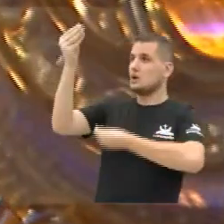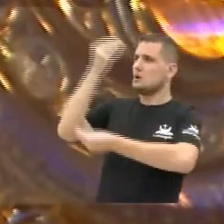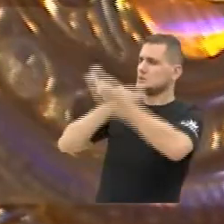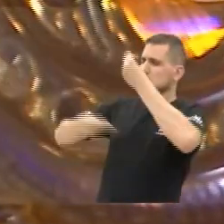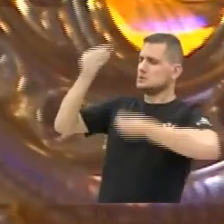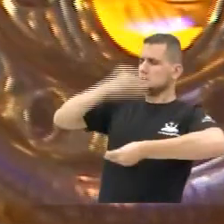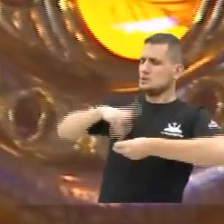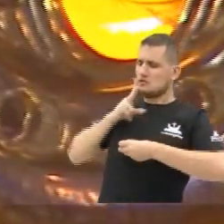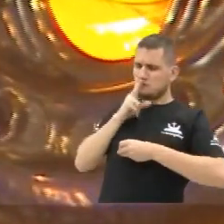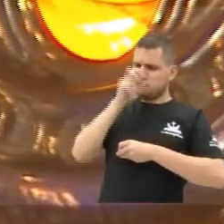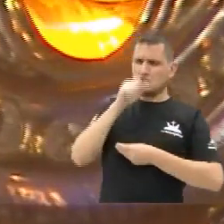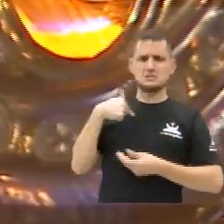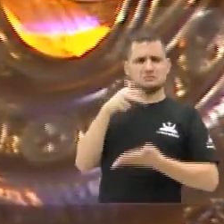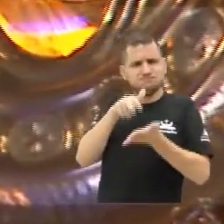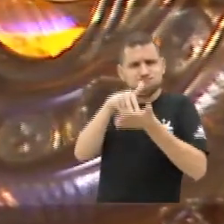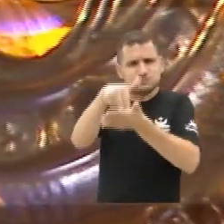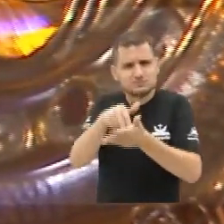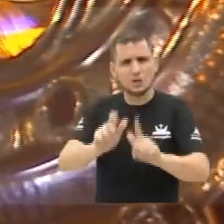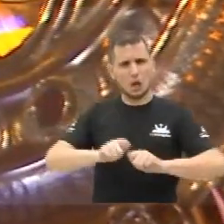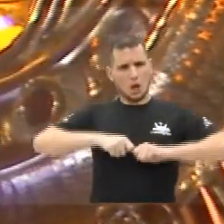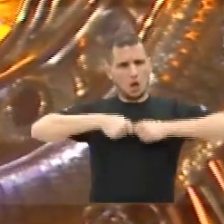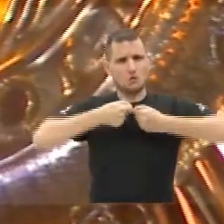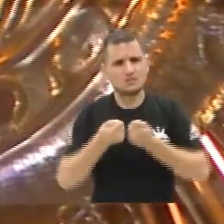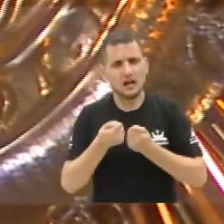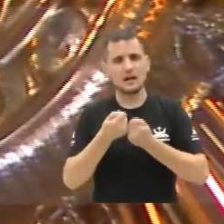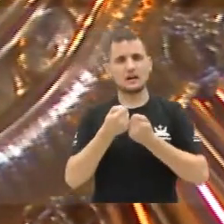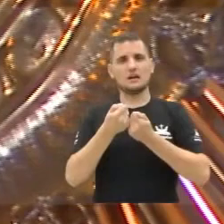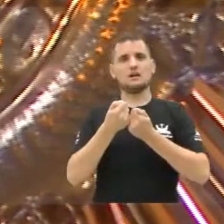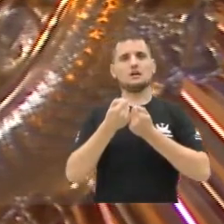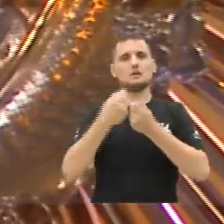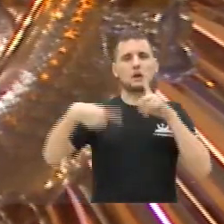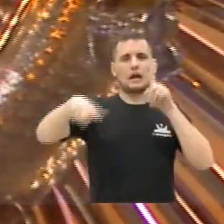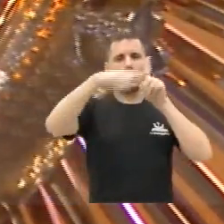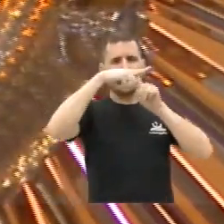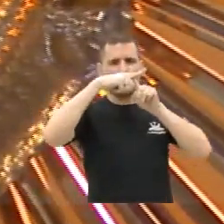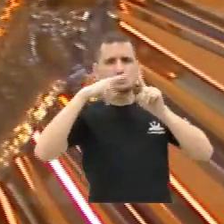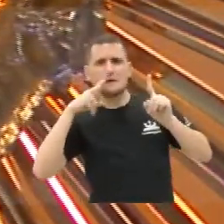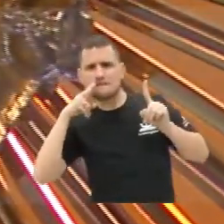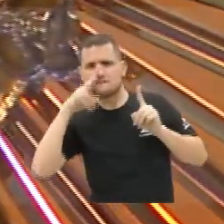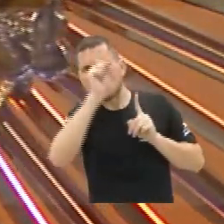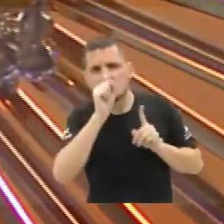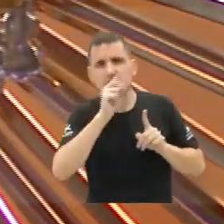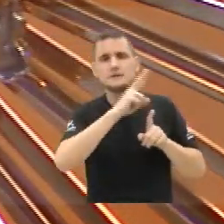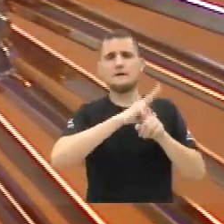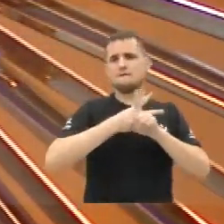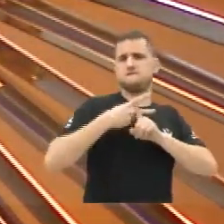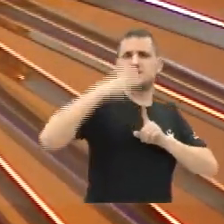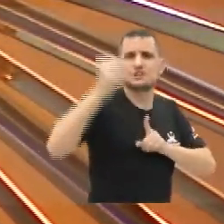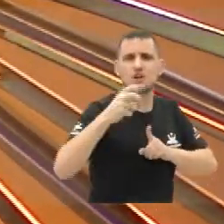para enfrentar tudo com a força da cruz, com a força da vitória.